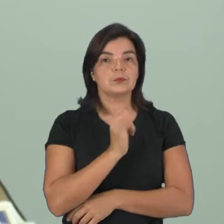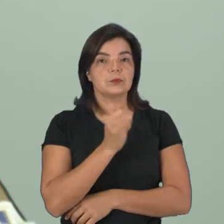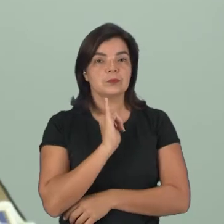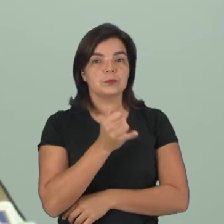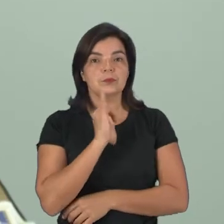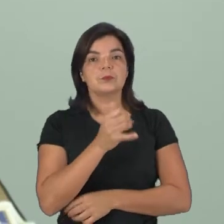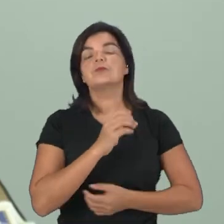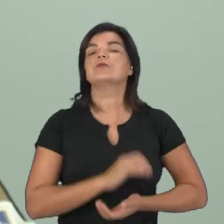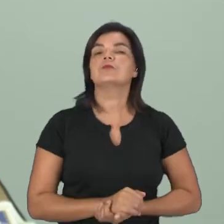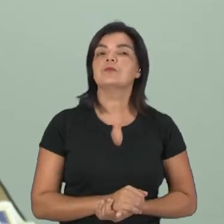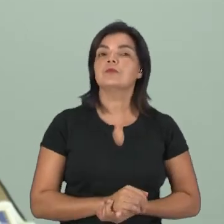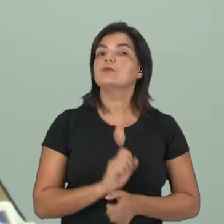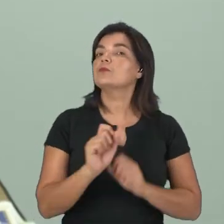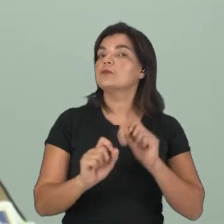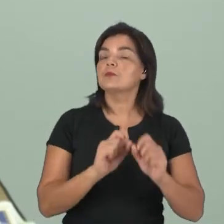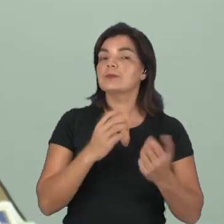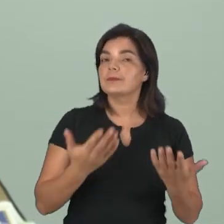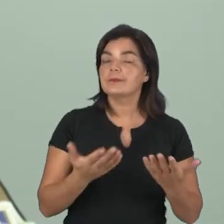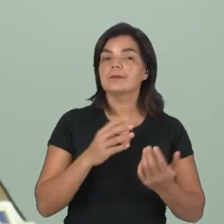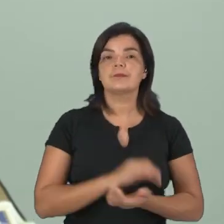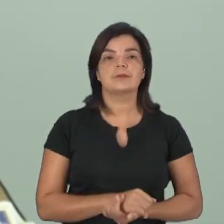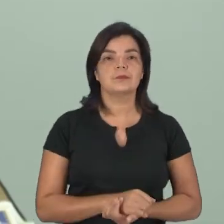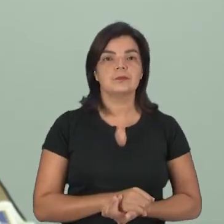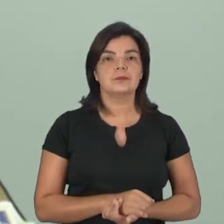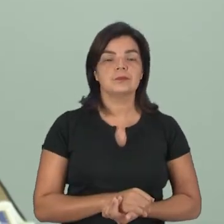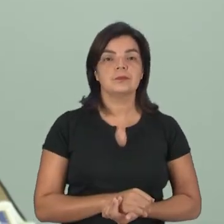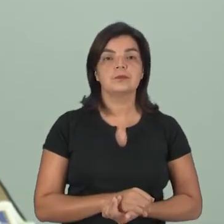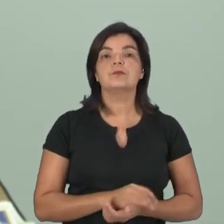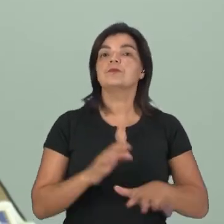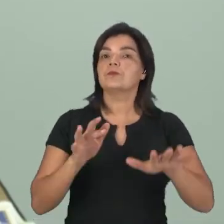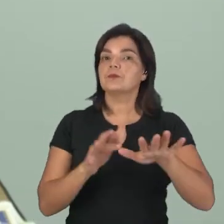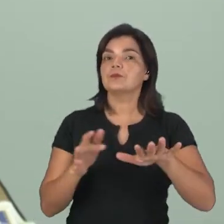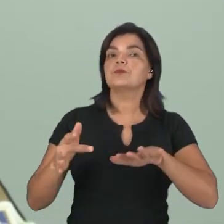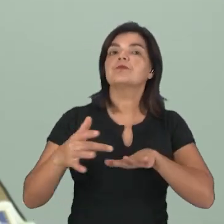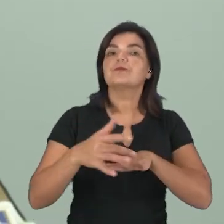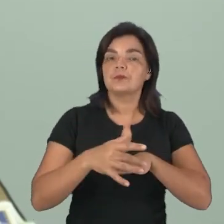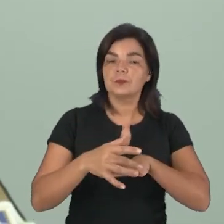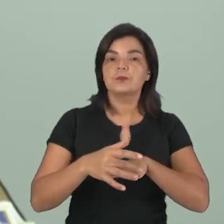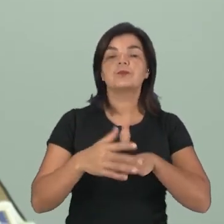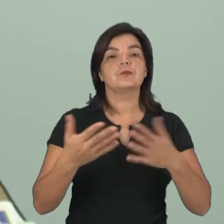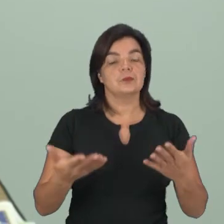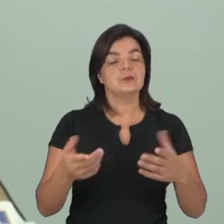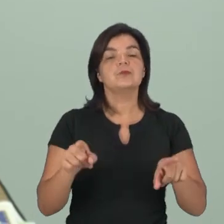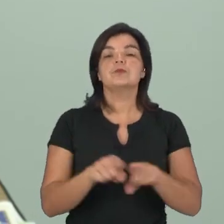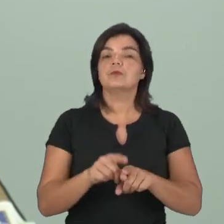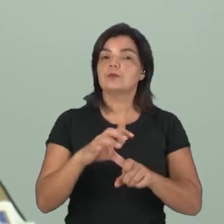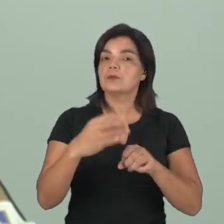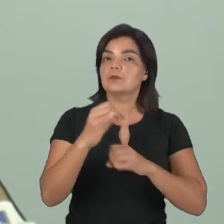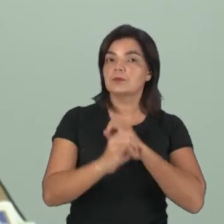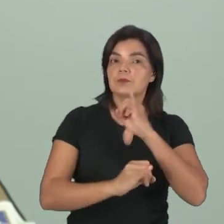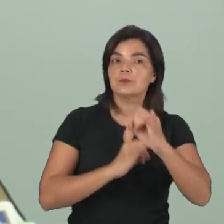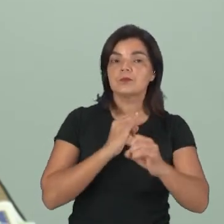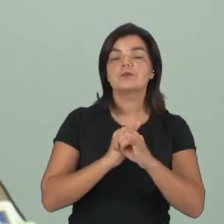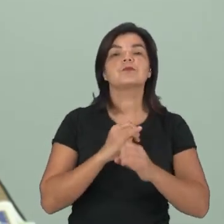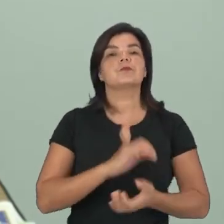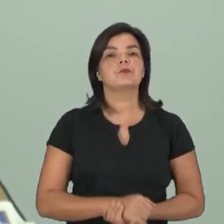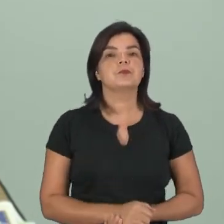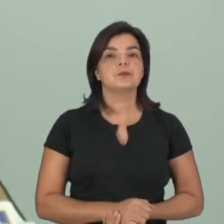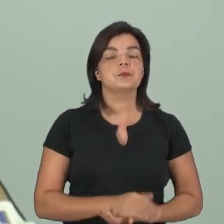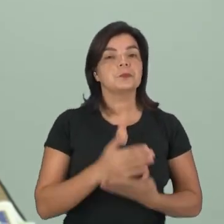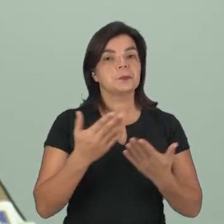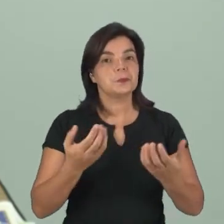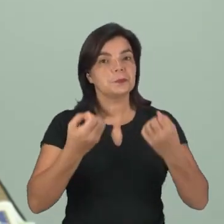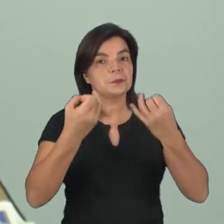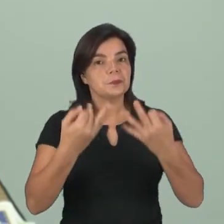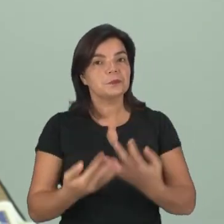notícia através das redes sociais isso mesmo do acesso com a internet e